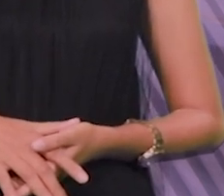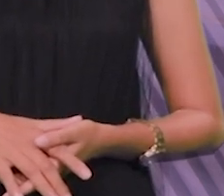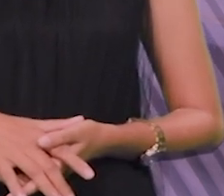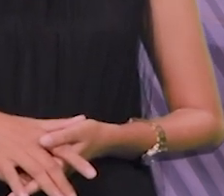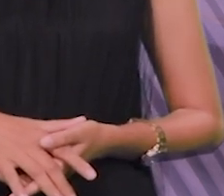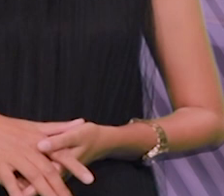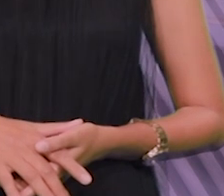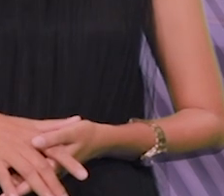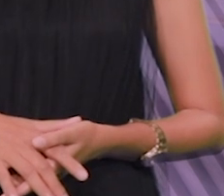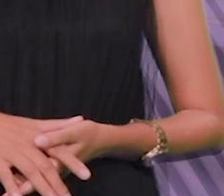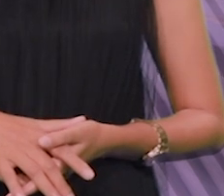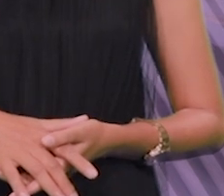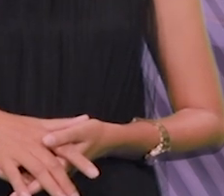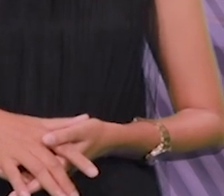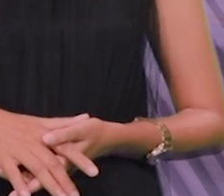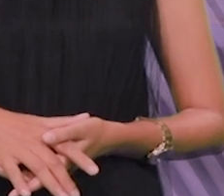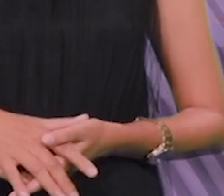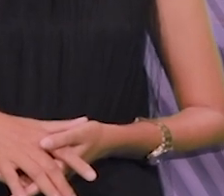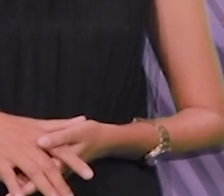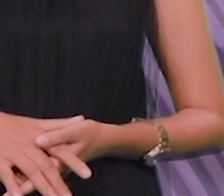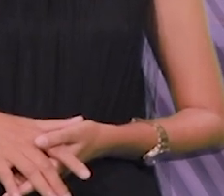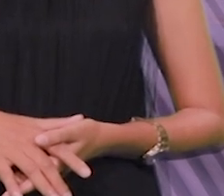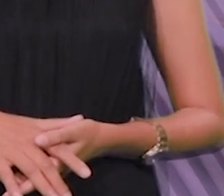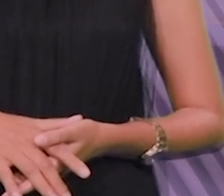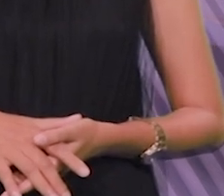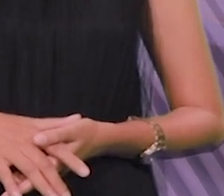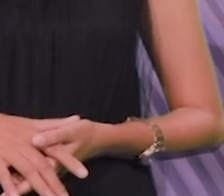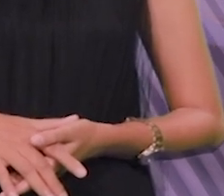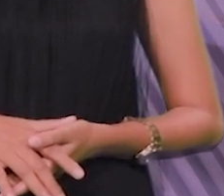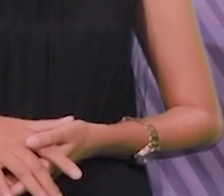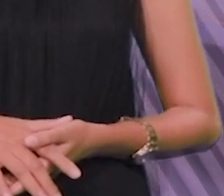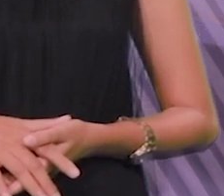botão notificação, a tu não, né? E te voltar a ver lá com informação para você, amigo. Obrigada.